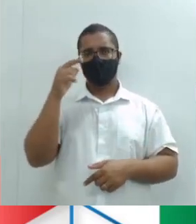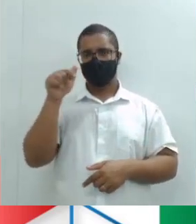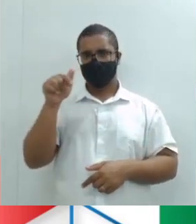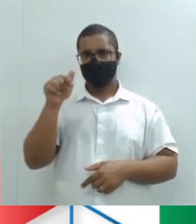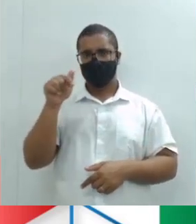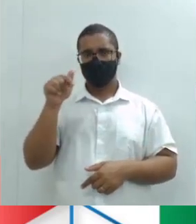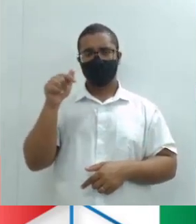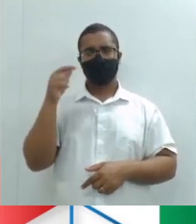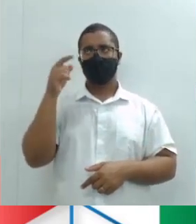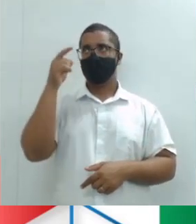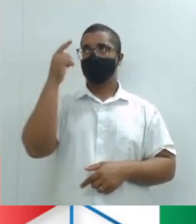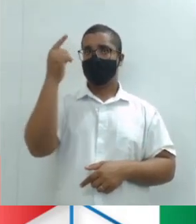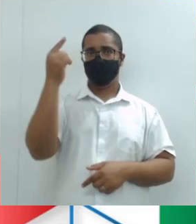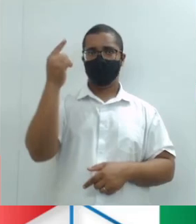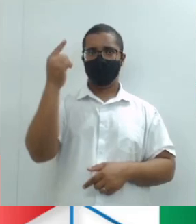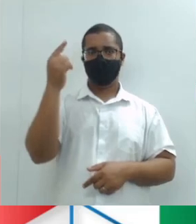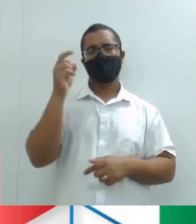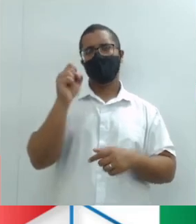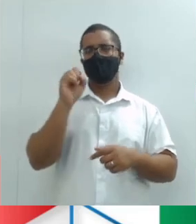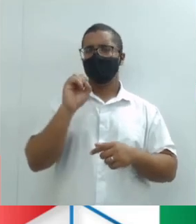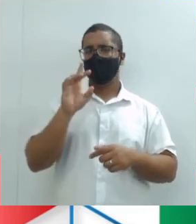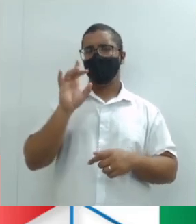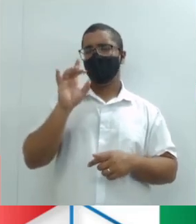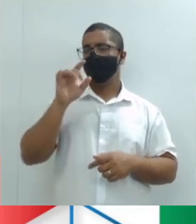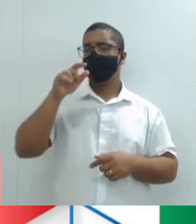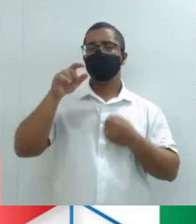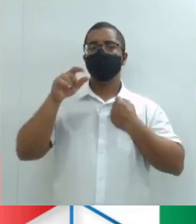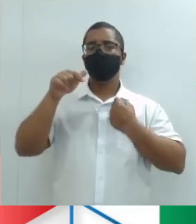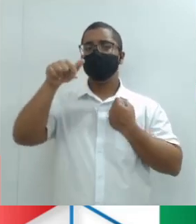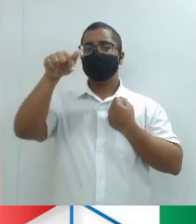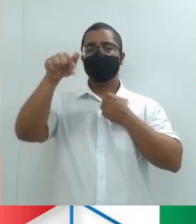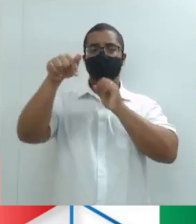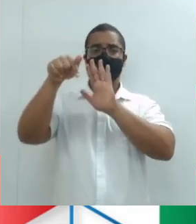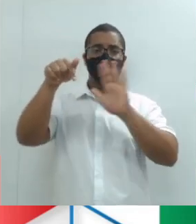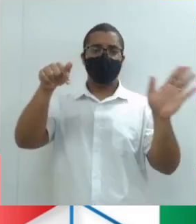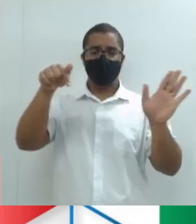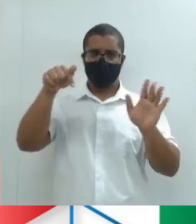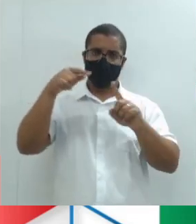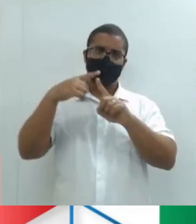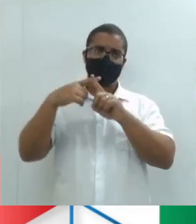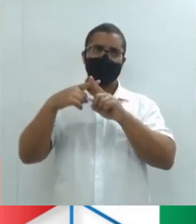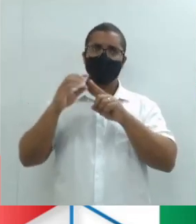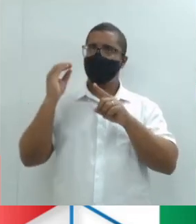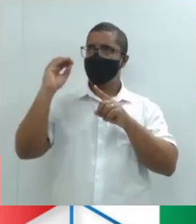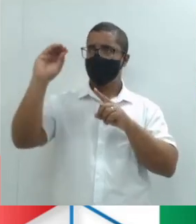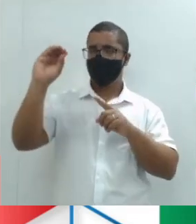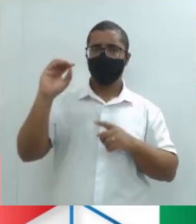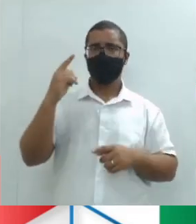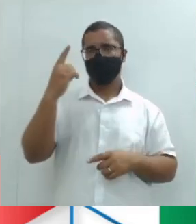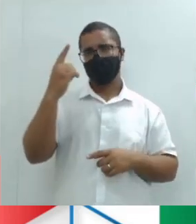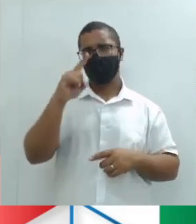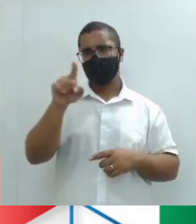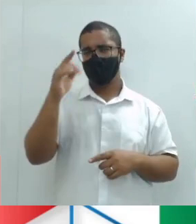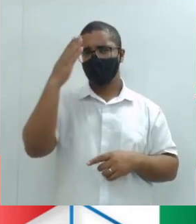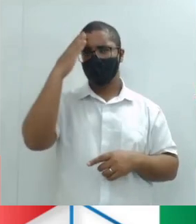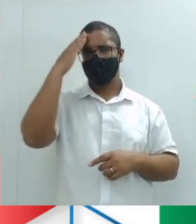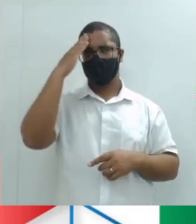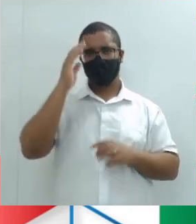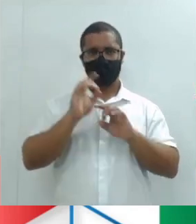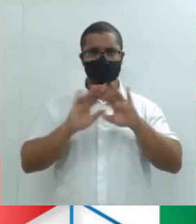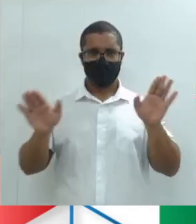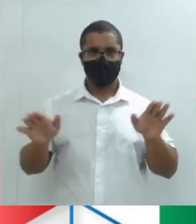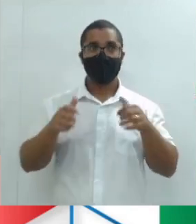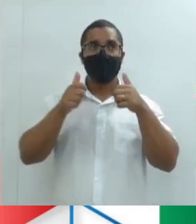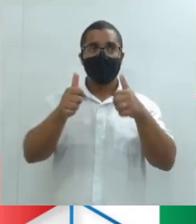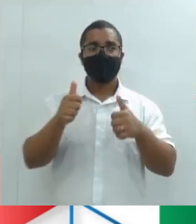colocar o 1, como deixar só o 7, tá bom? Não tem problema nenhum. A gente deixou só para confirmar para vocês, tá? Aí